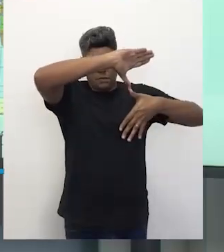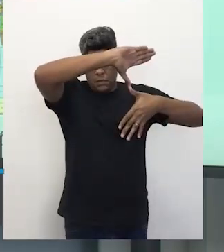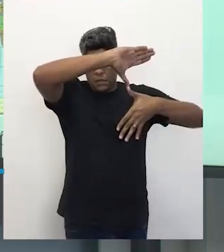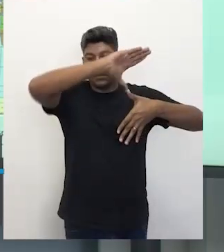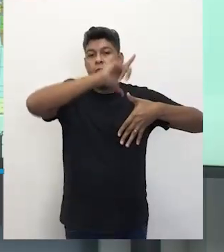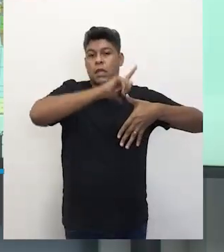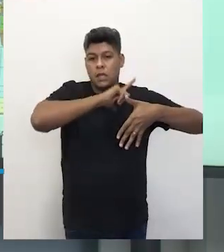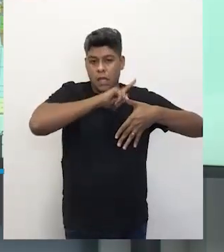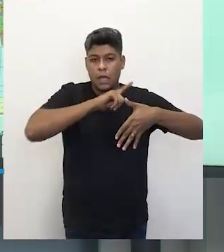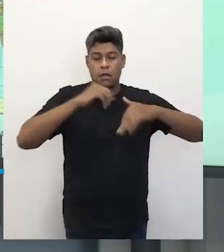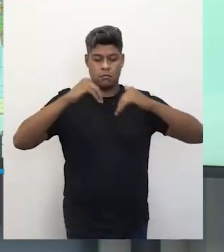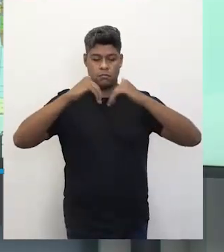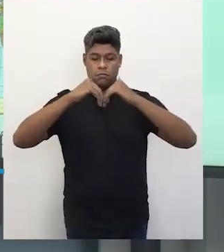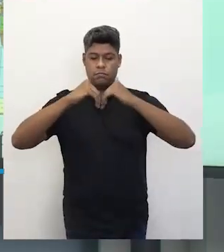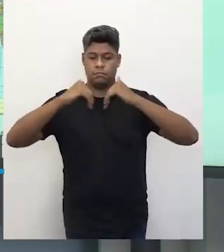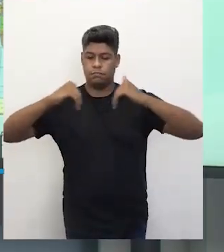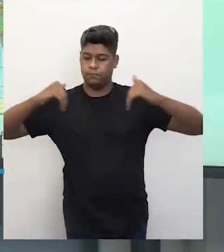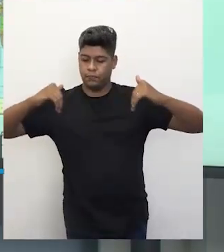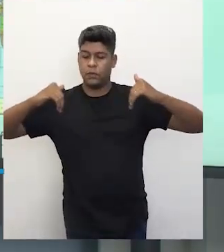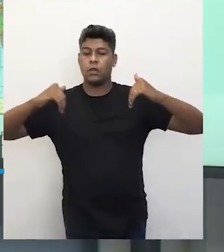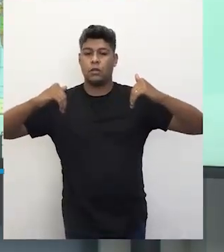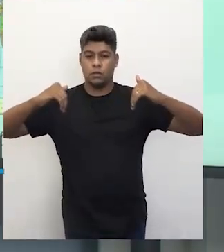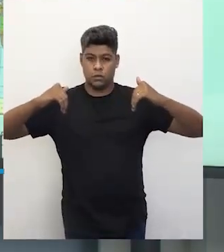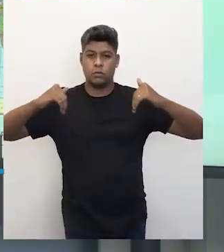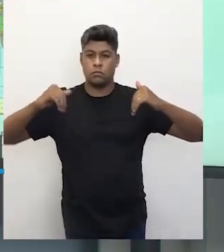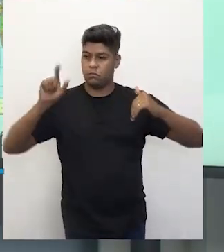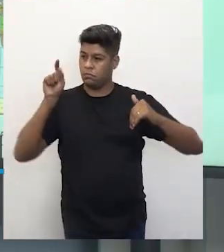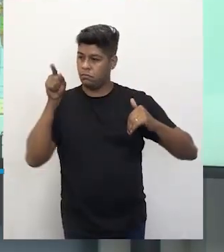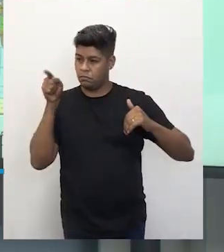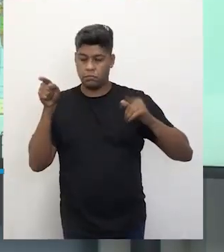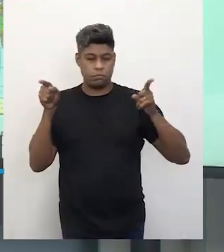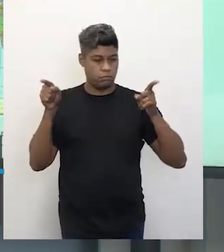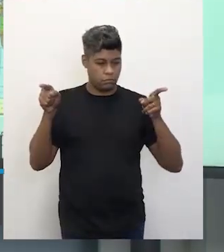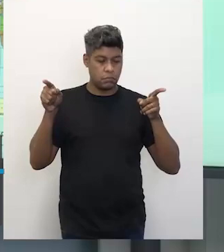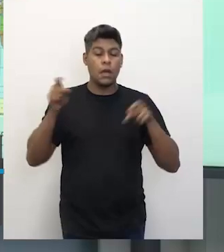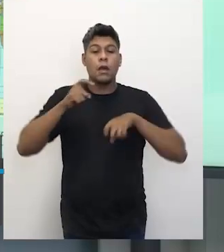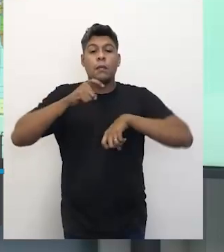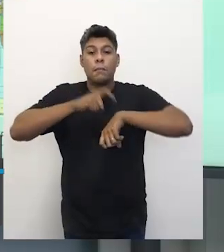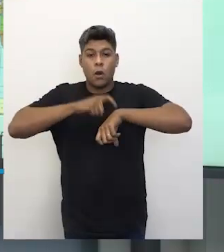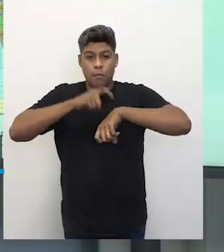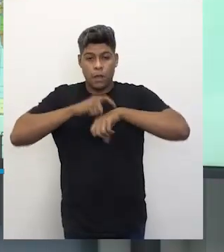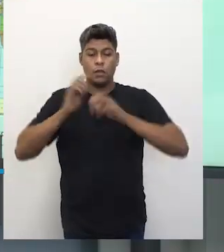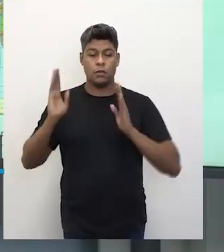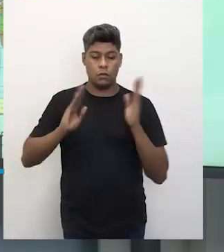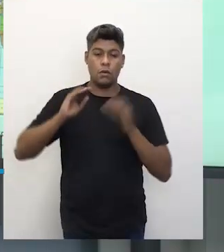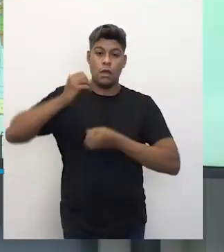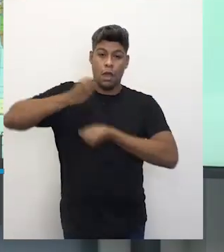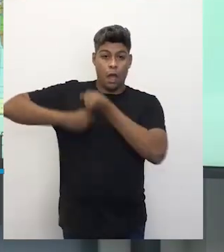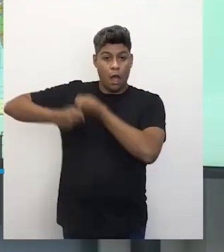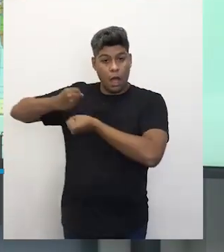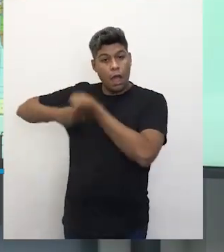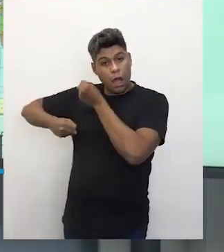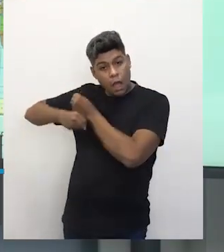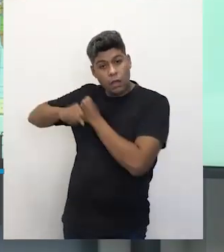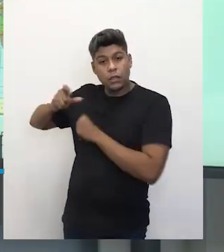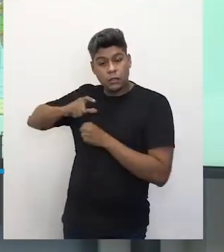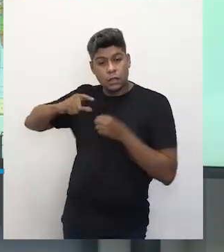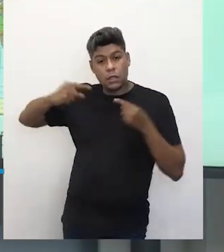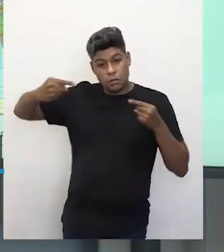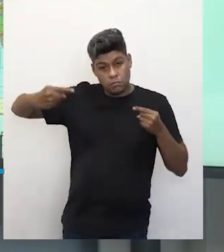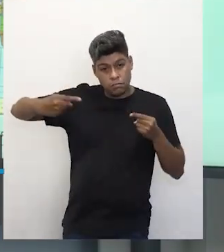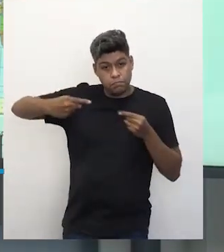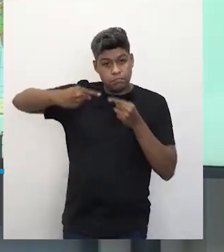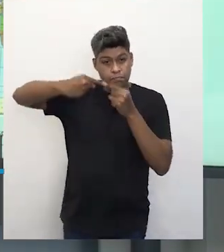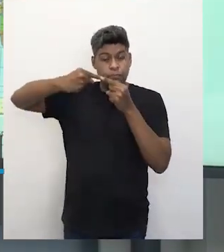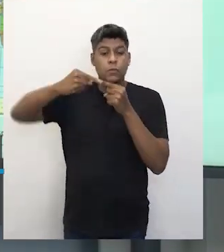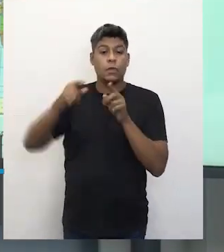nisso né nesse deslocamento dos continentes a gente percebe que em um dado momento aí a mim ir hoje anos atrás nós temos uma ligação